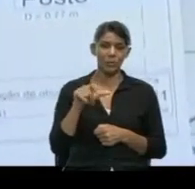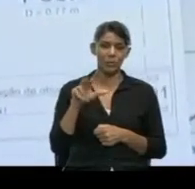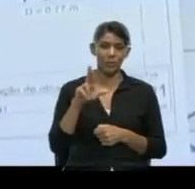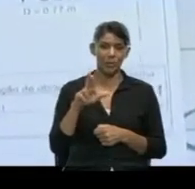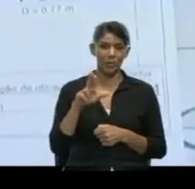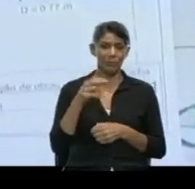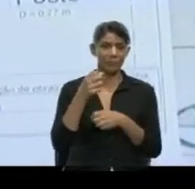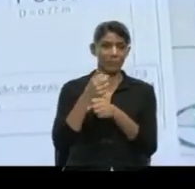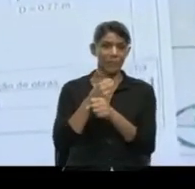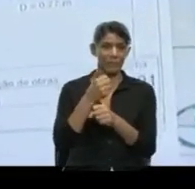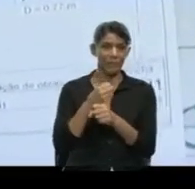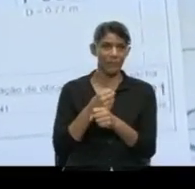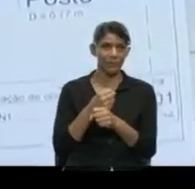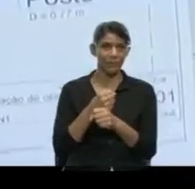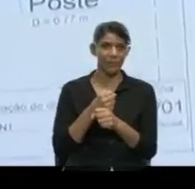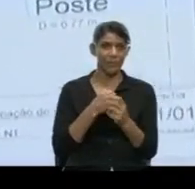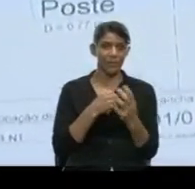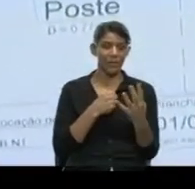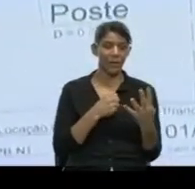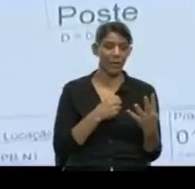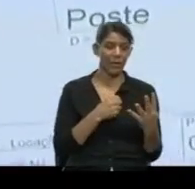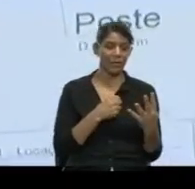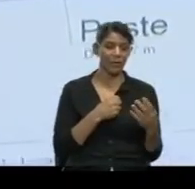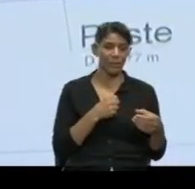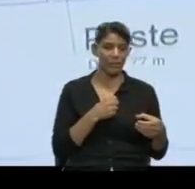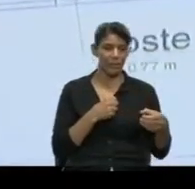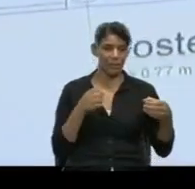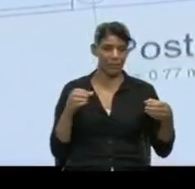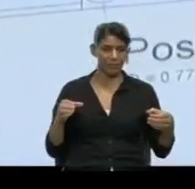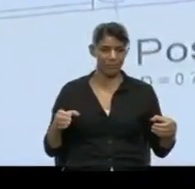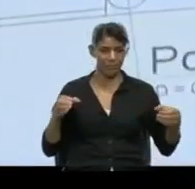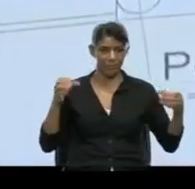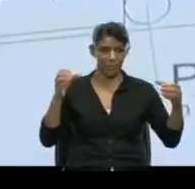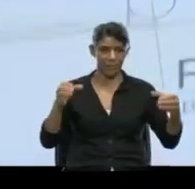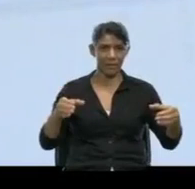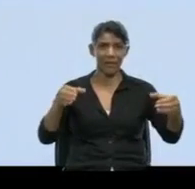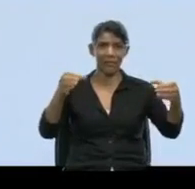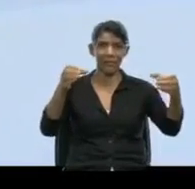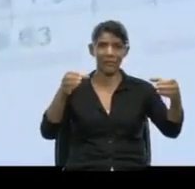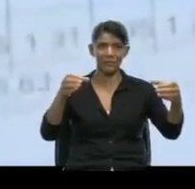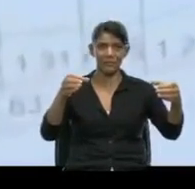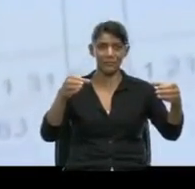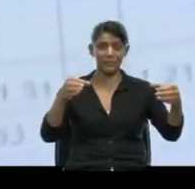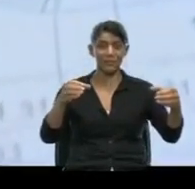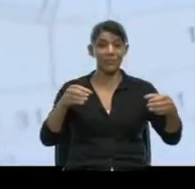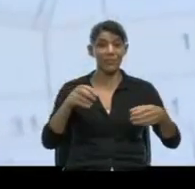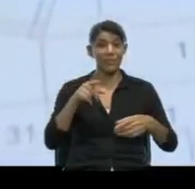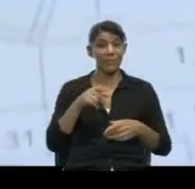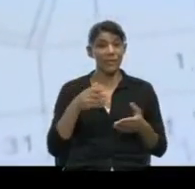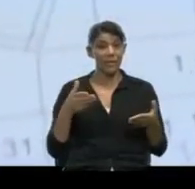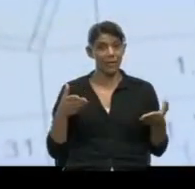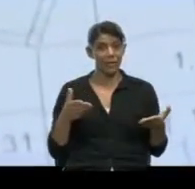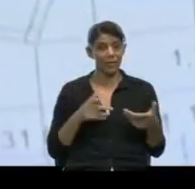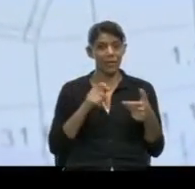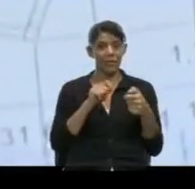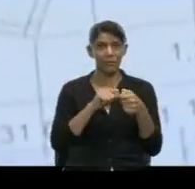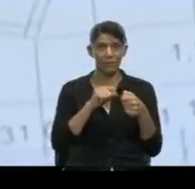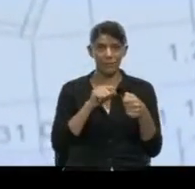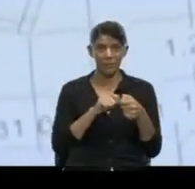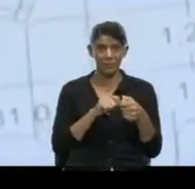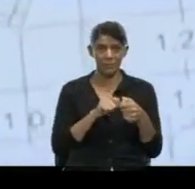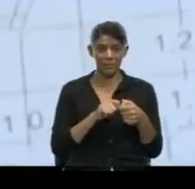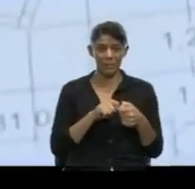nossa construção? Eram 4, um em cada canto. Ok? Então, agora a gente vai fazer a locação